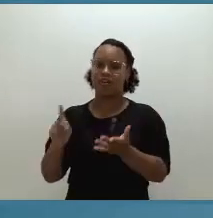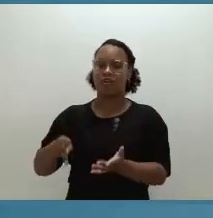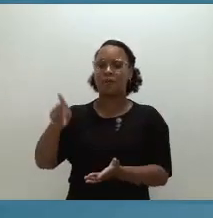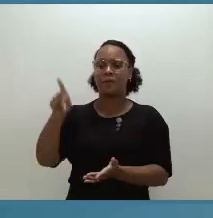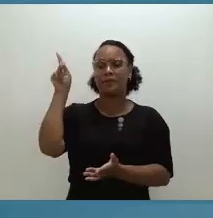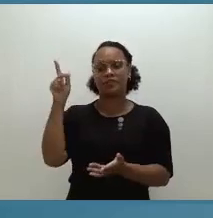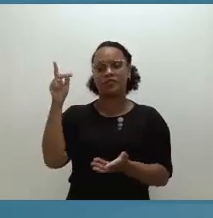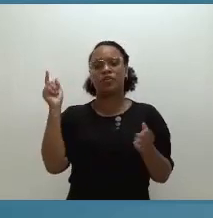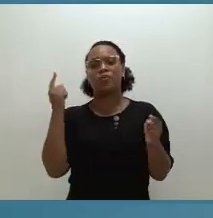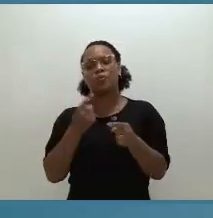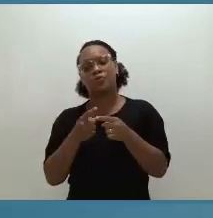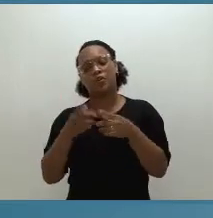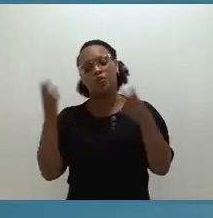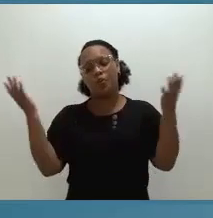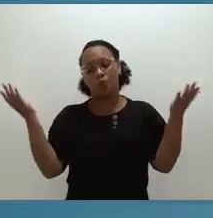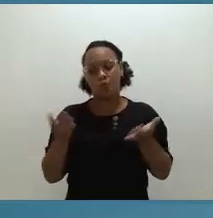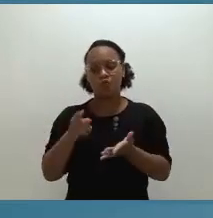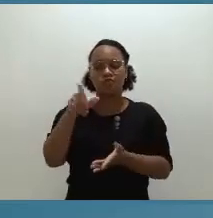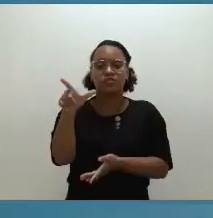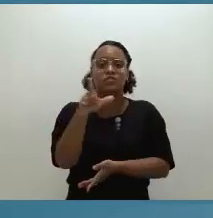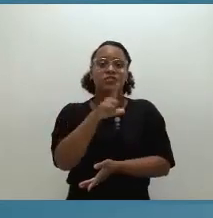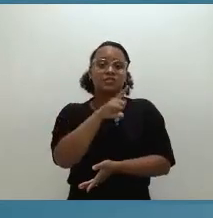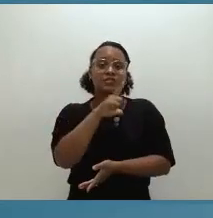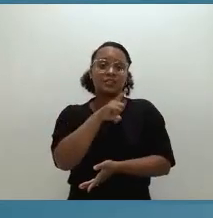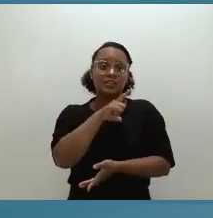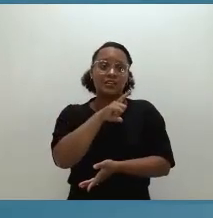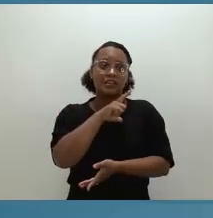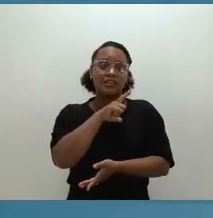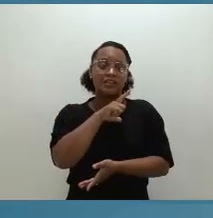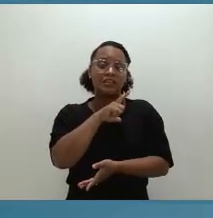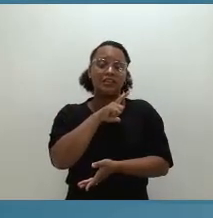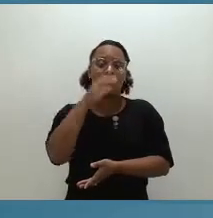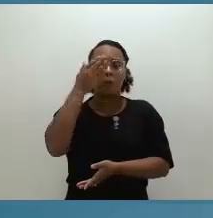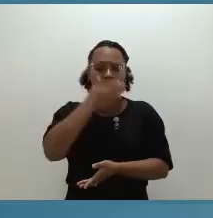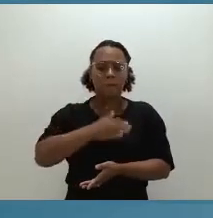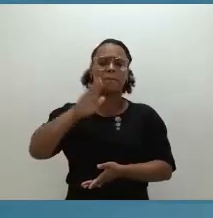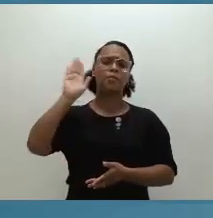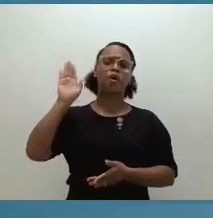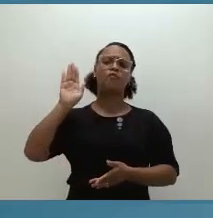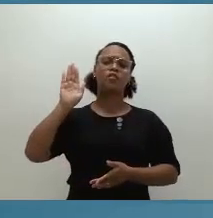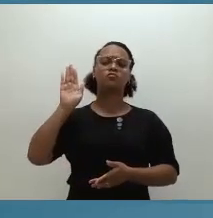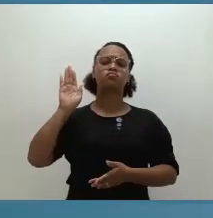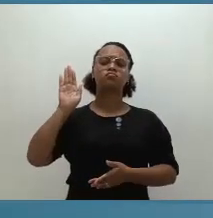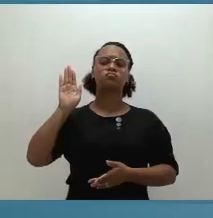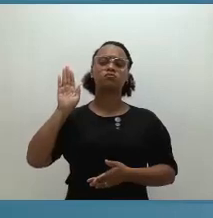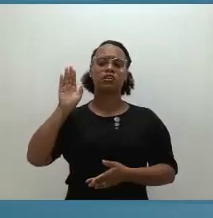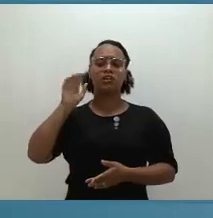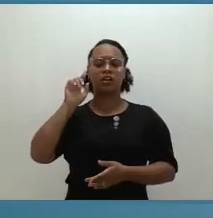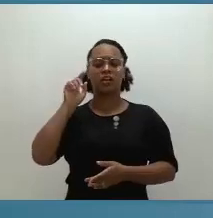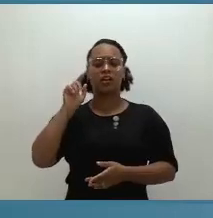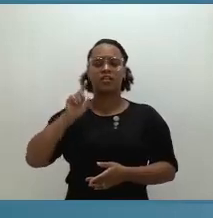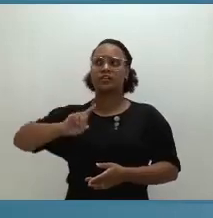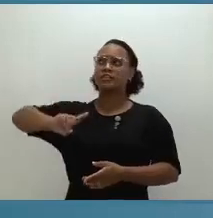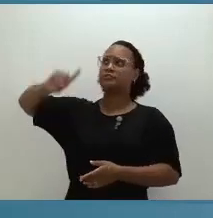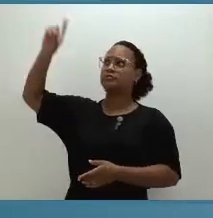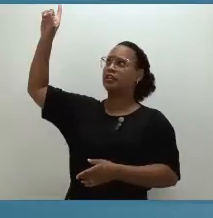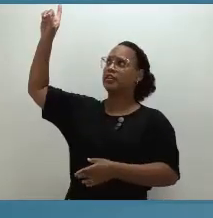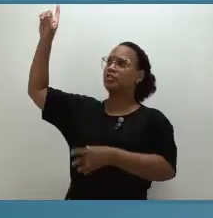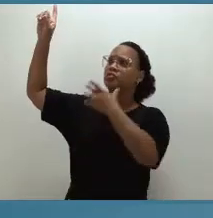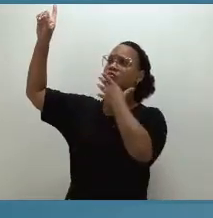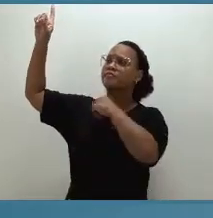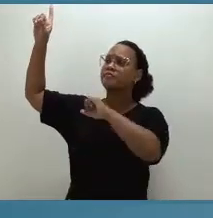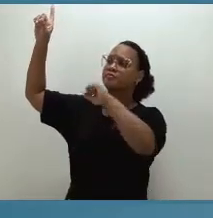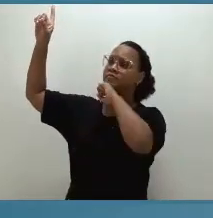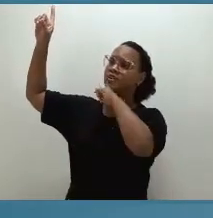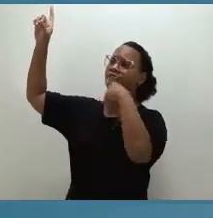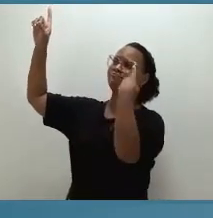hoje esse testemunho, essa prova de que se Deus é Pai e de que se Deus é